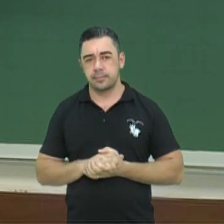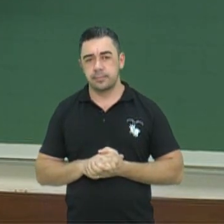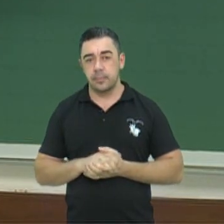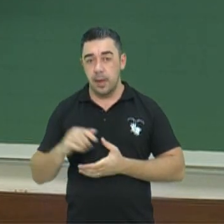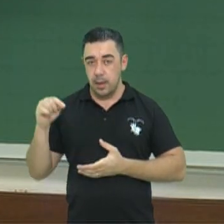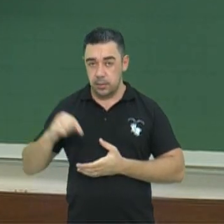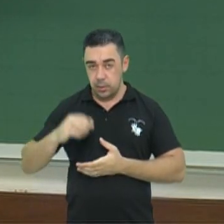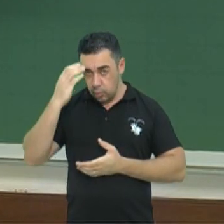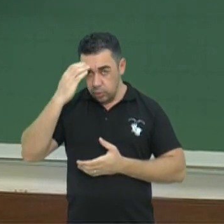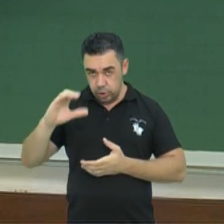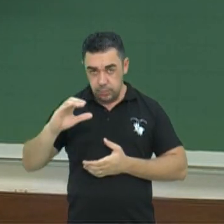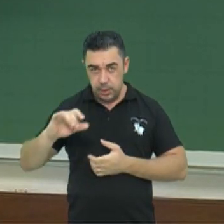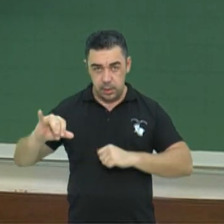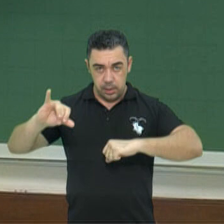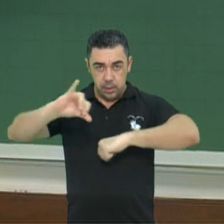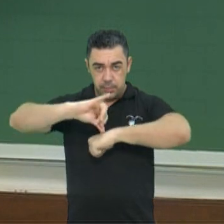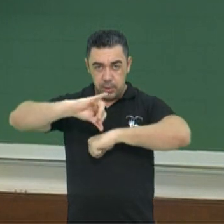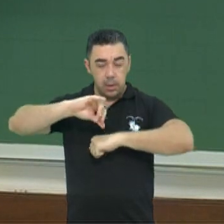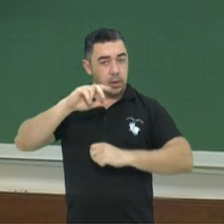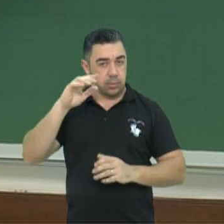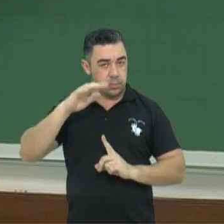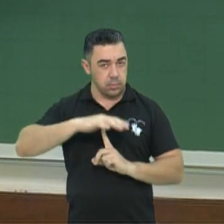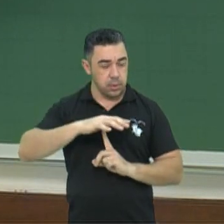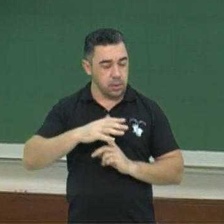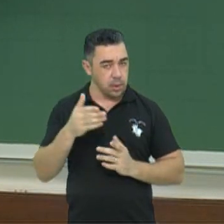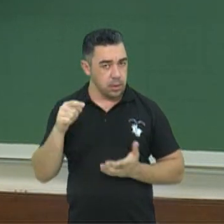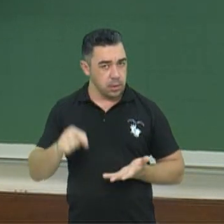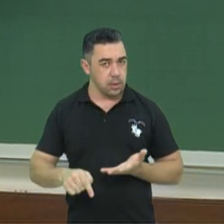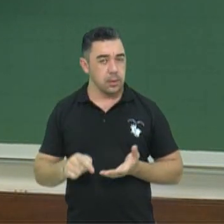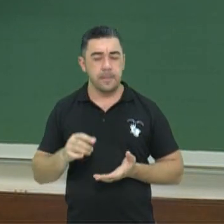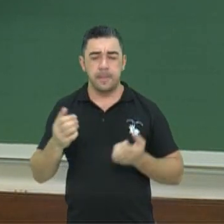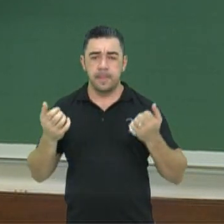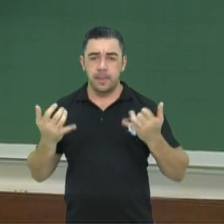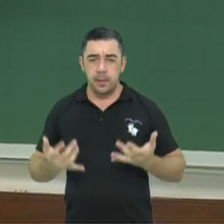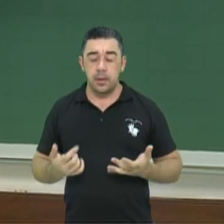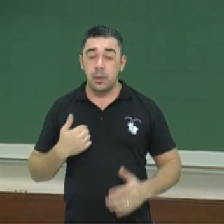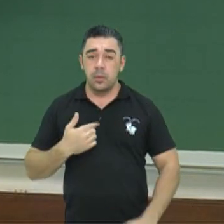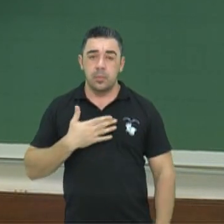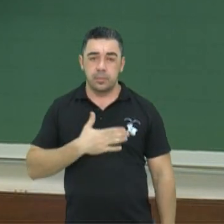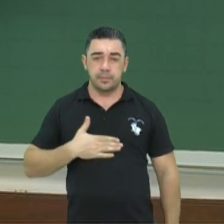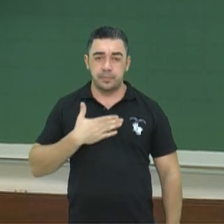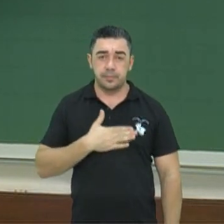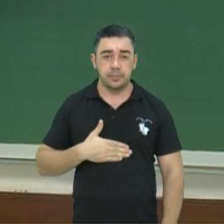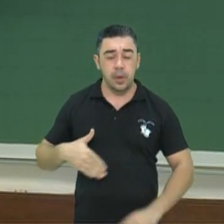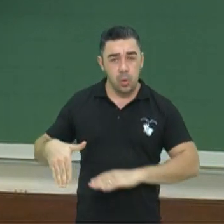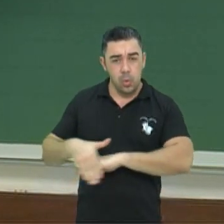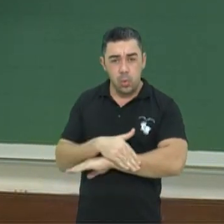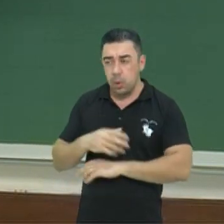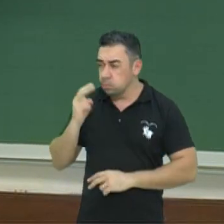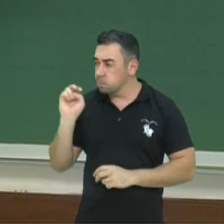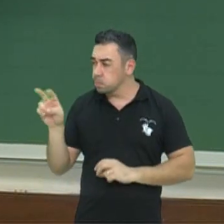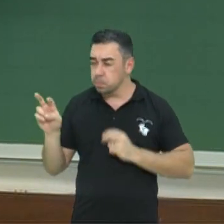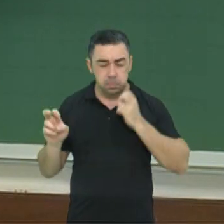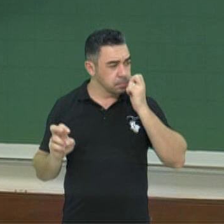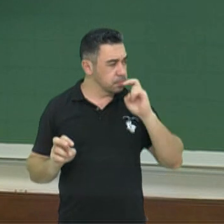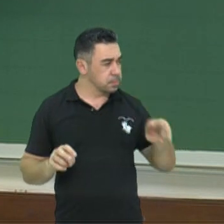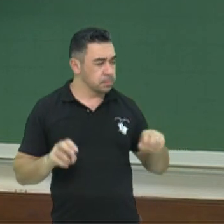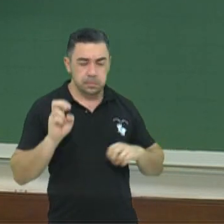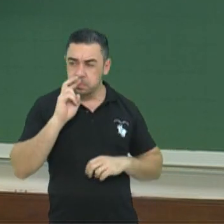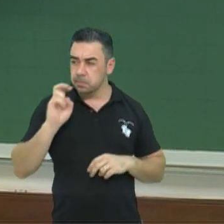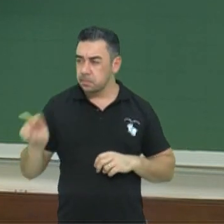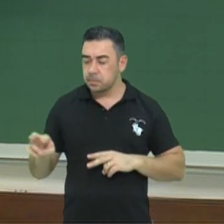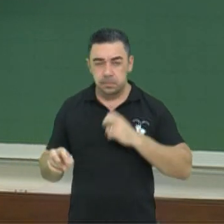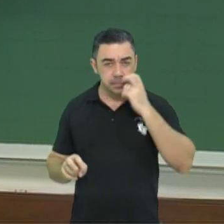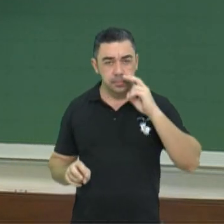aqui em Curitiba, na capital do nosso Paraná, igual eu falei que eu gostava muito de andar na rua, no meio daquela multidão de